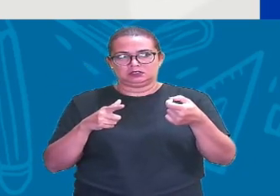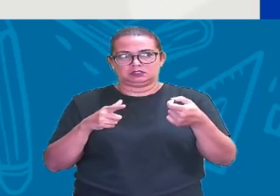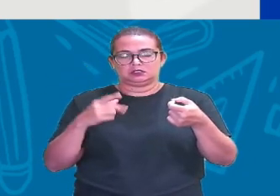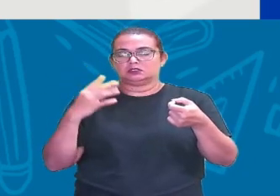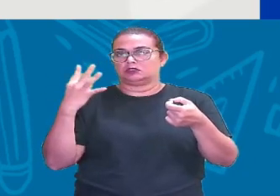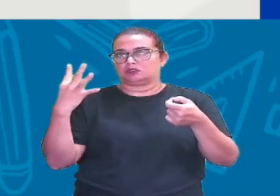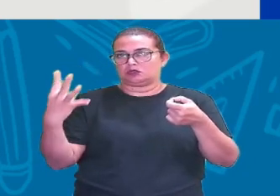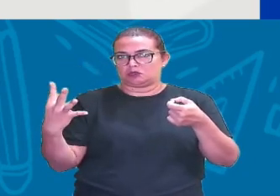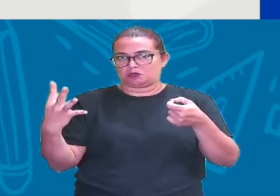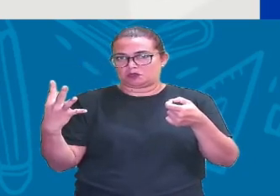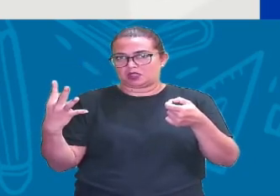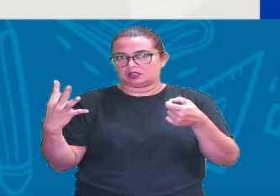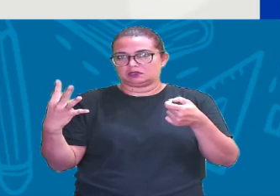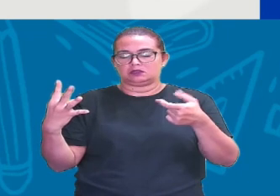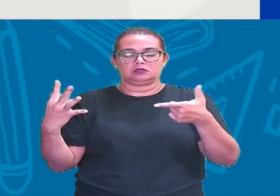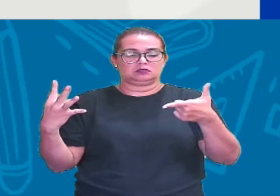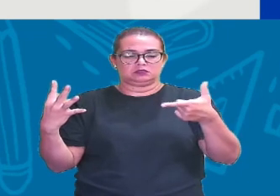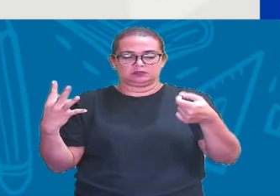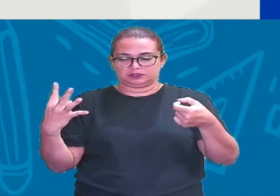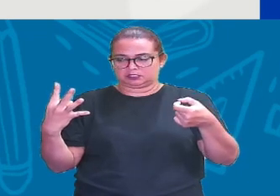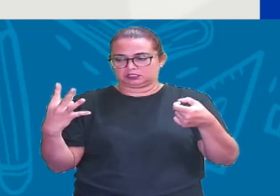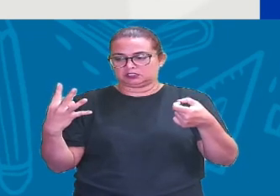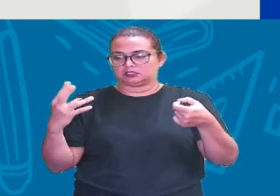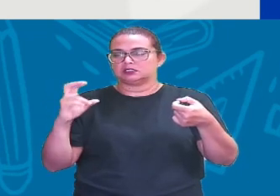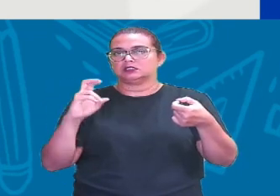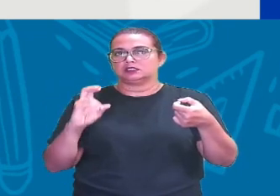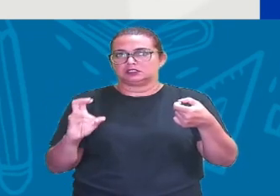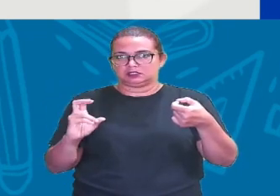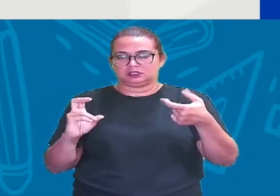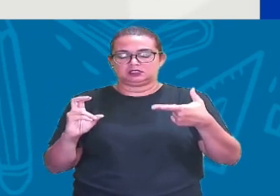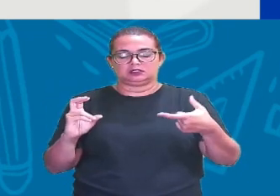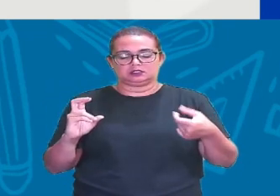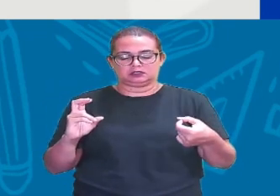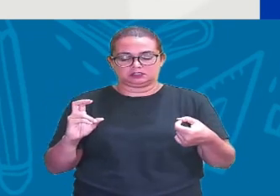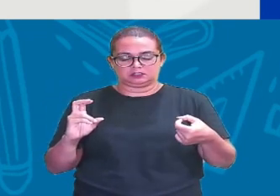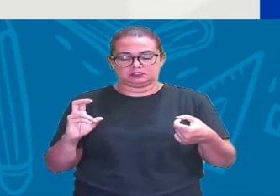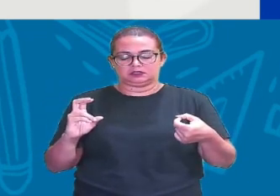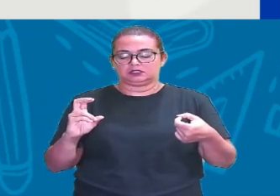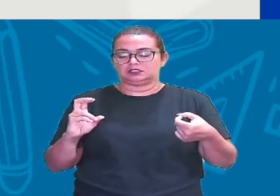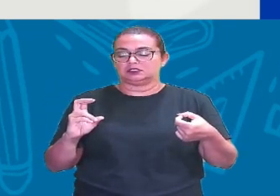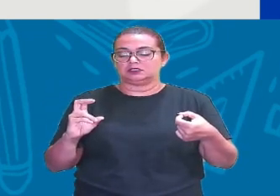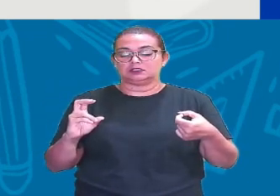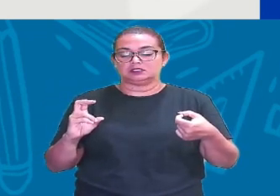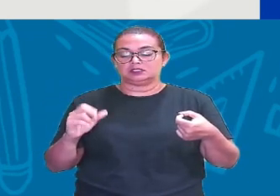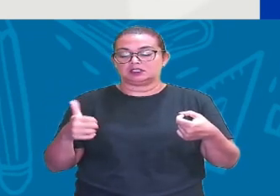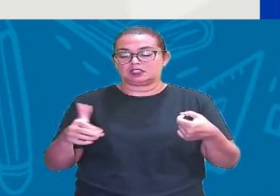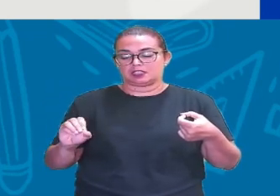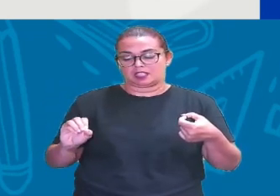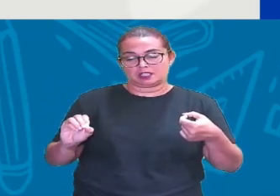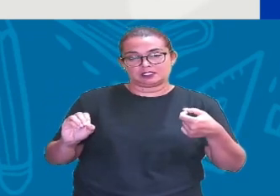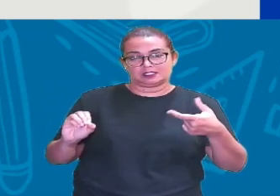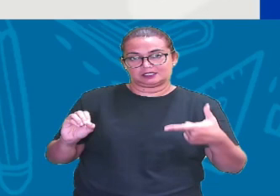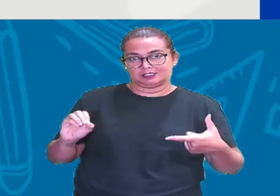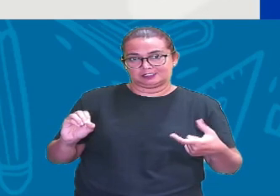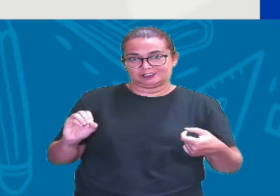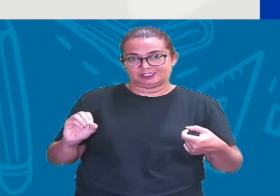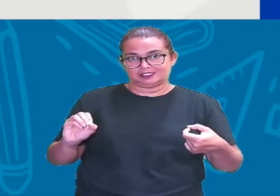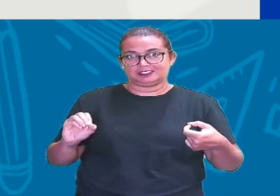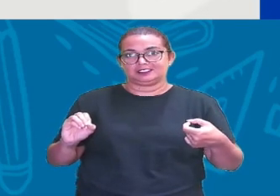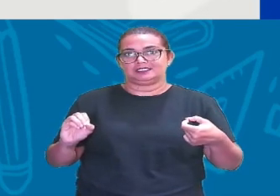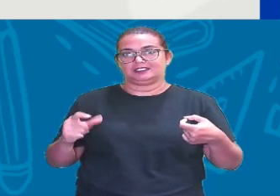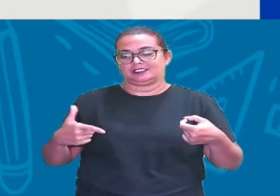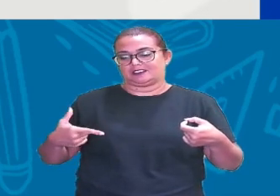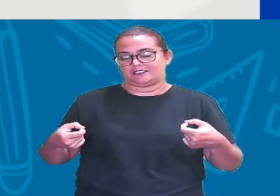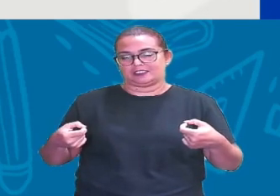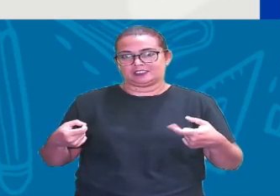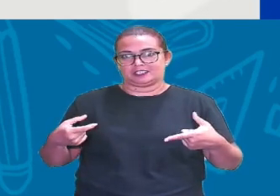4 divide 20. O 5 também divide 20. E o 10? E ele mesmo, que é o 20.